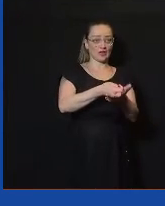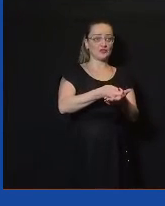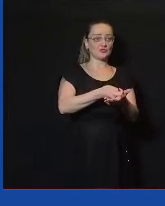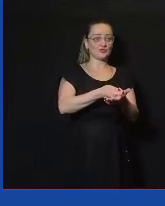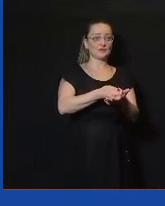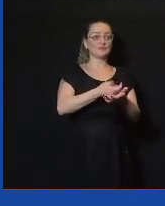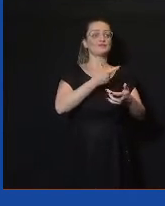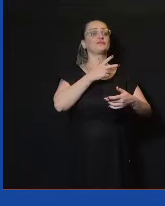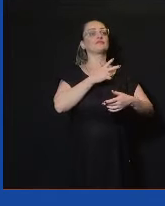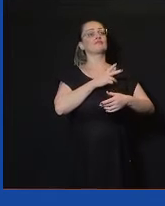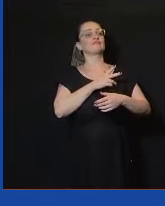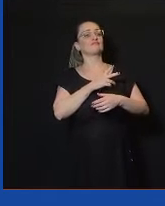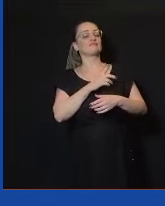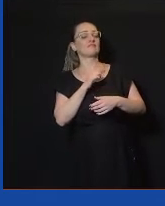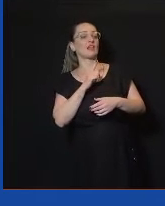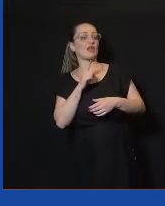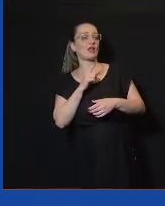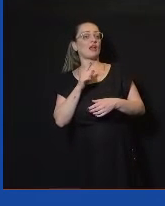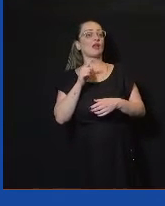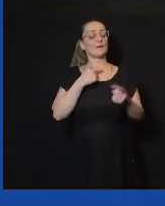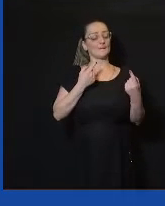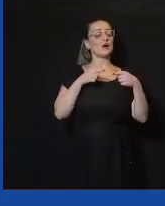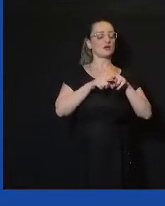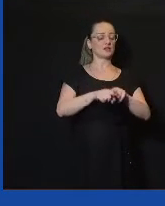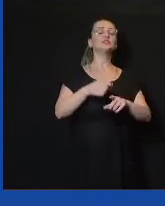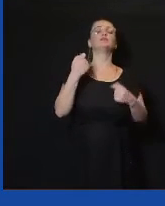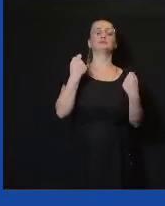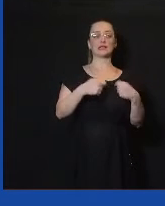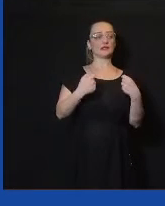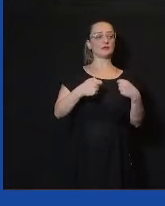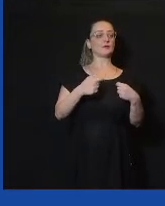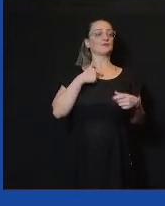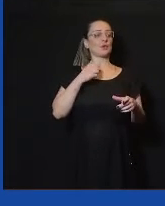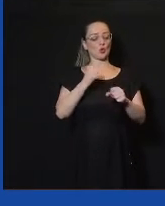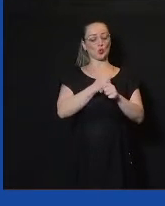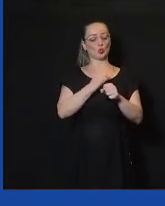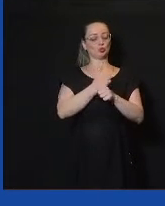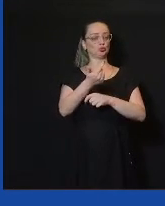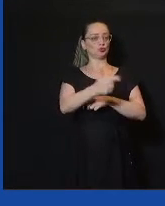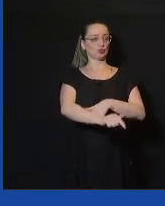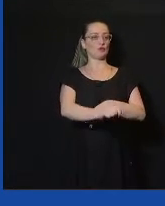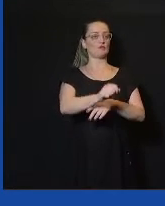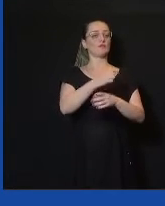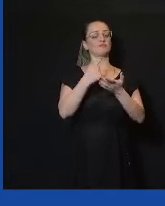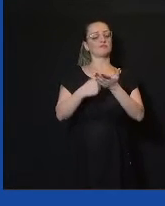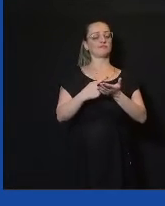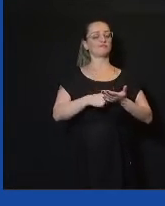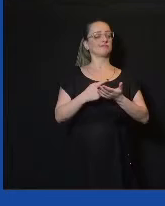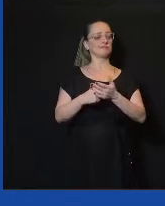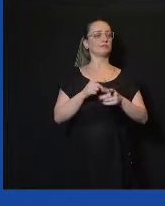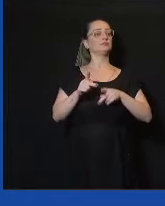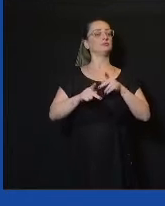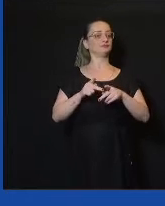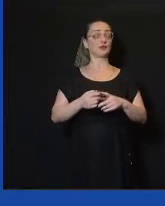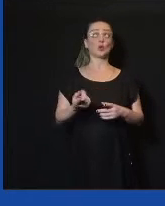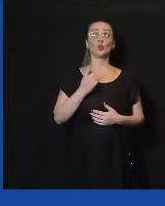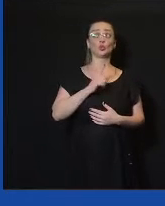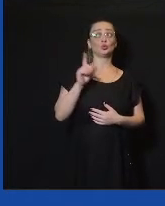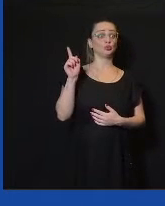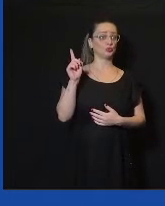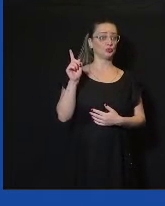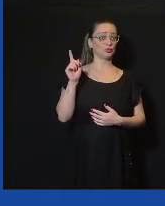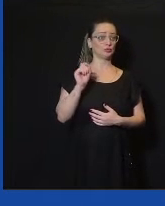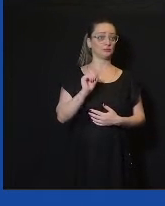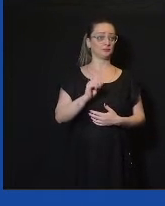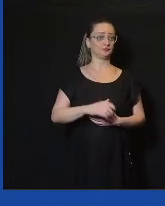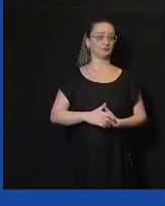gente vai ter essa parceria necessária para reconstruir essa agenda pública também. E, por último,